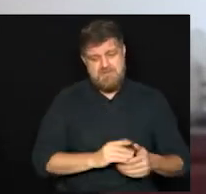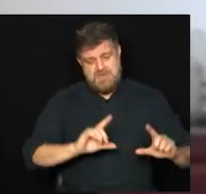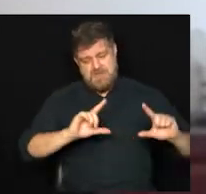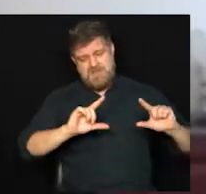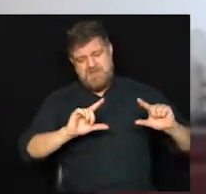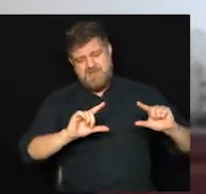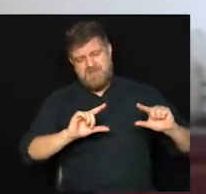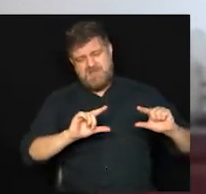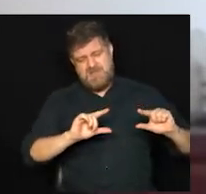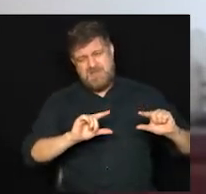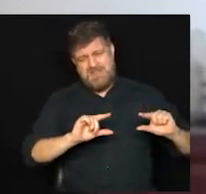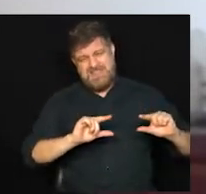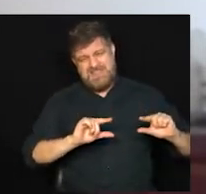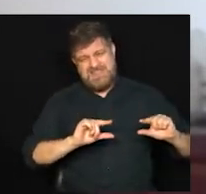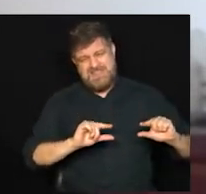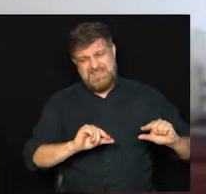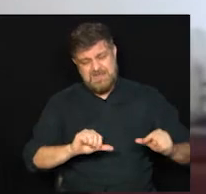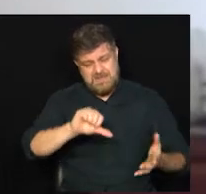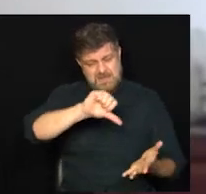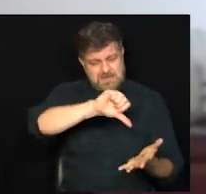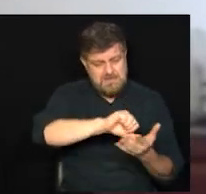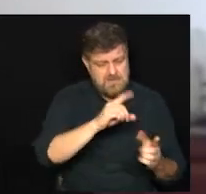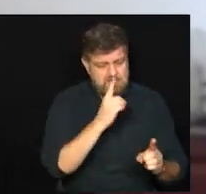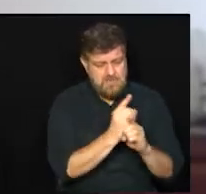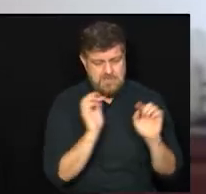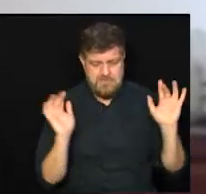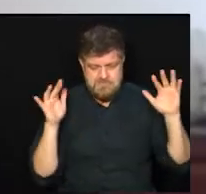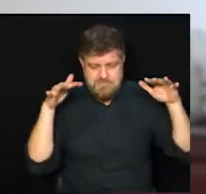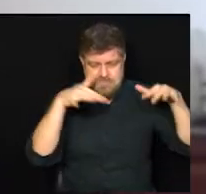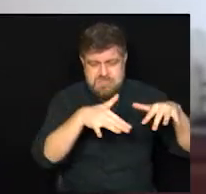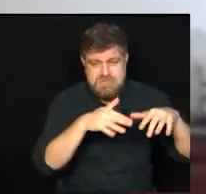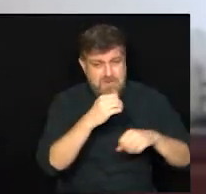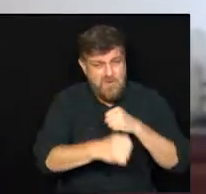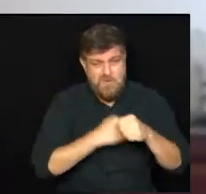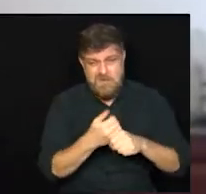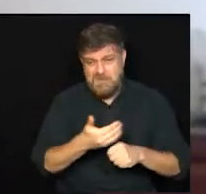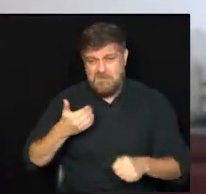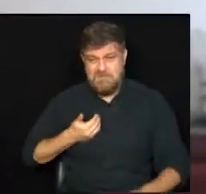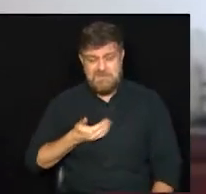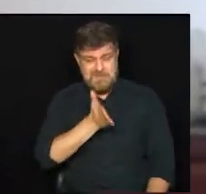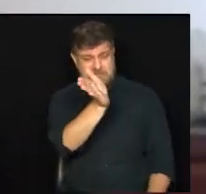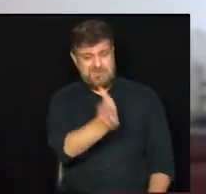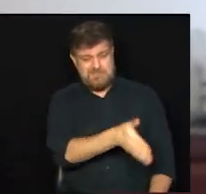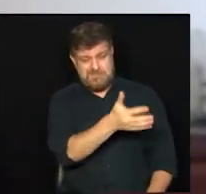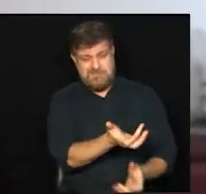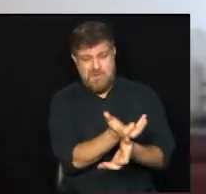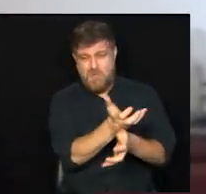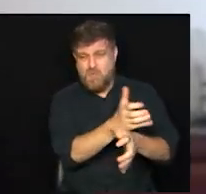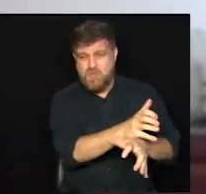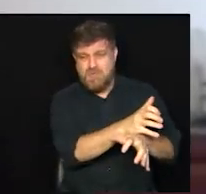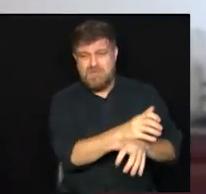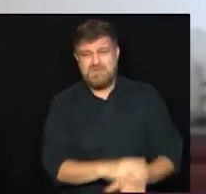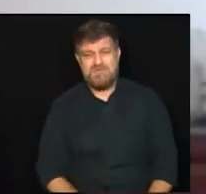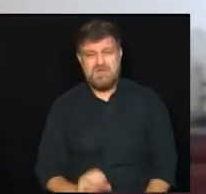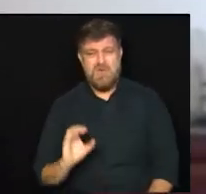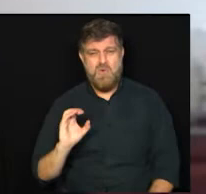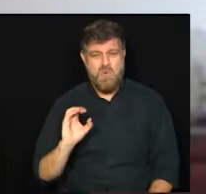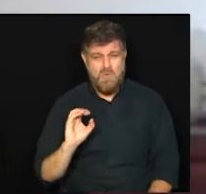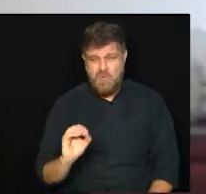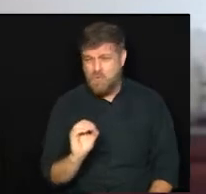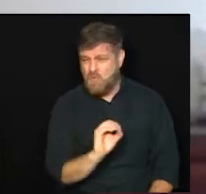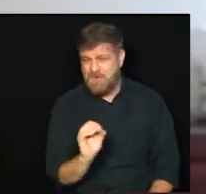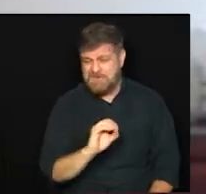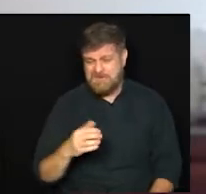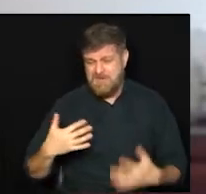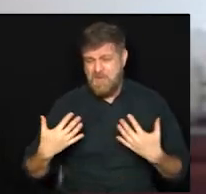total dos grandes eventos do ano passado, o número é realmente bastante